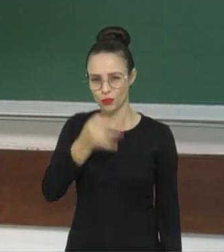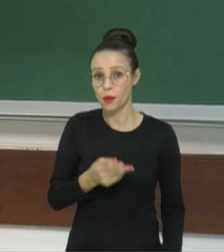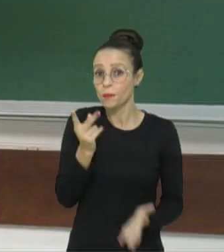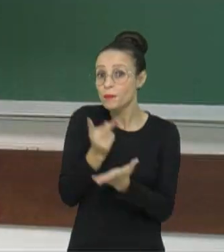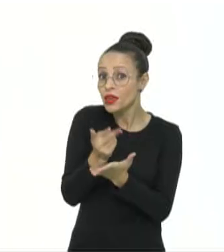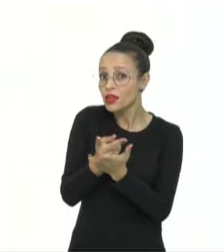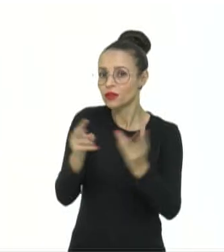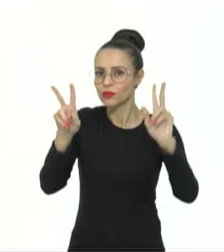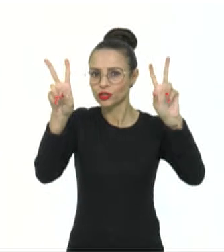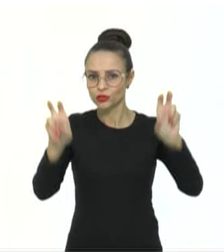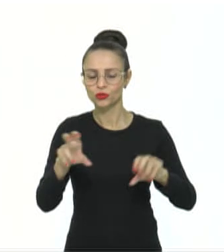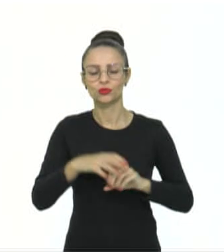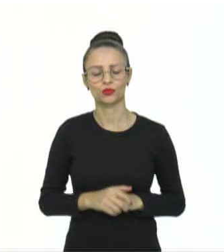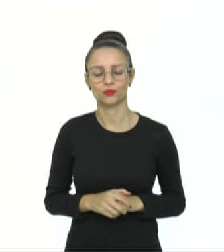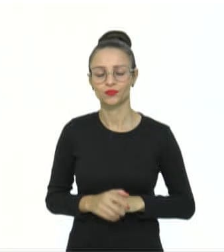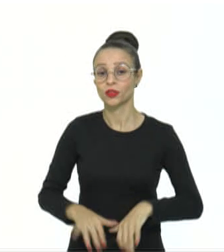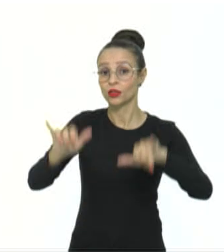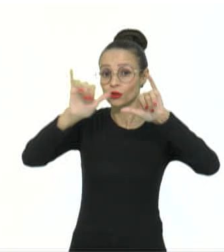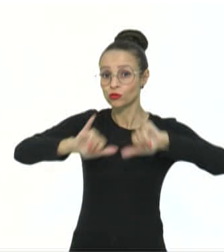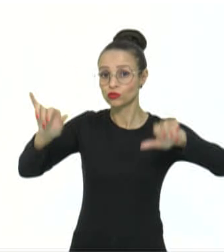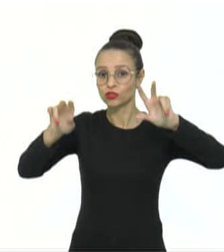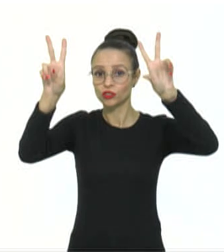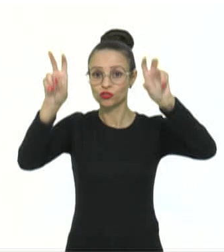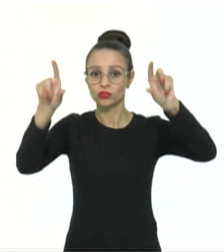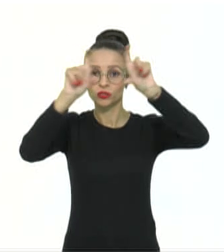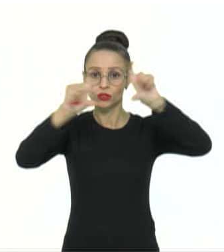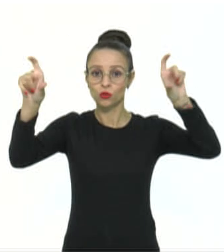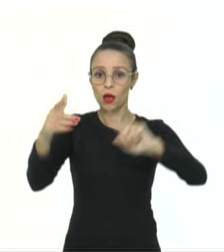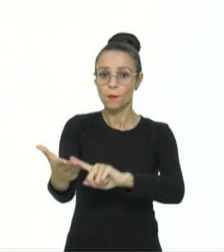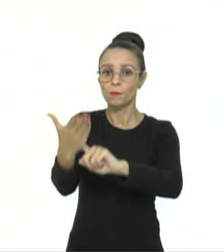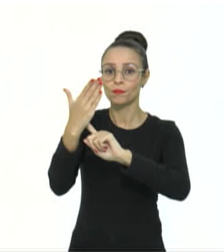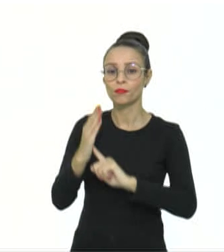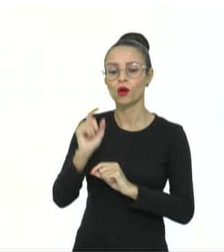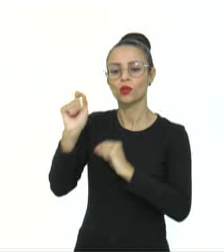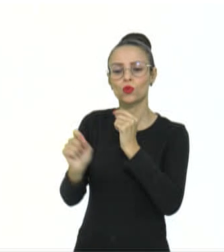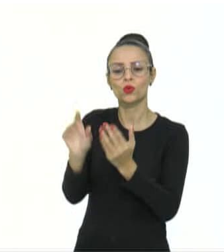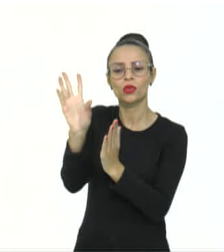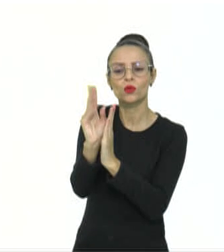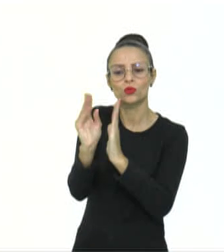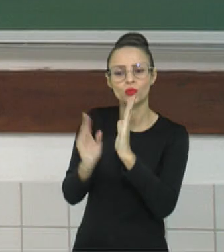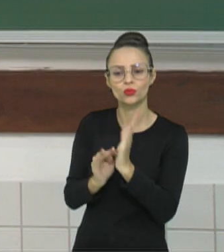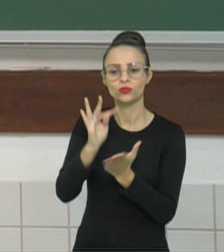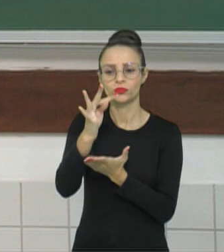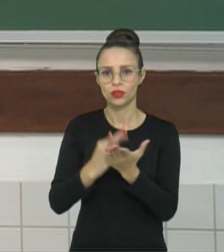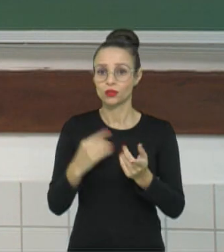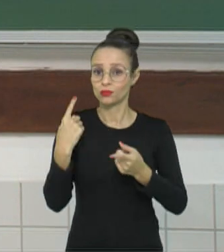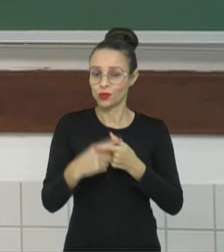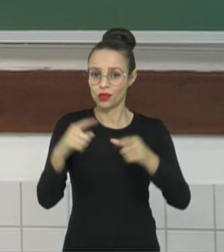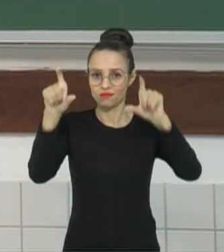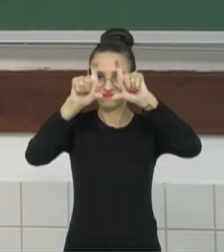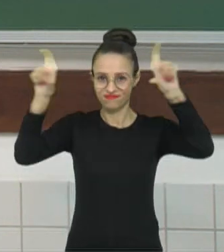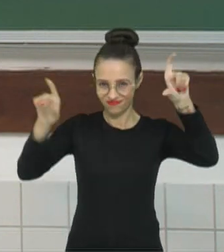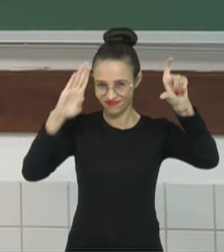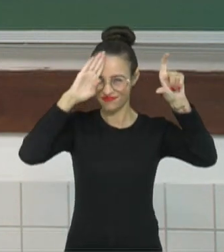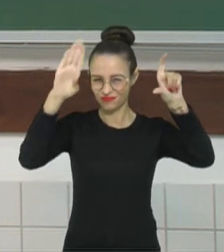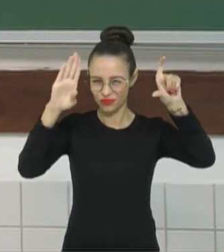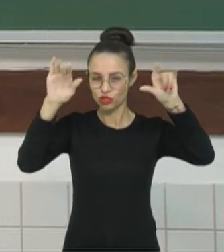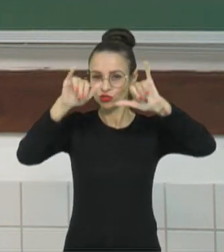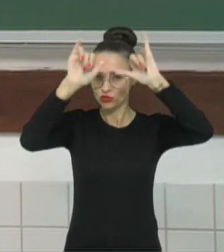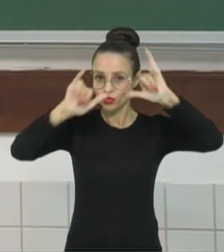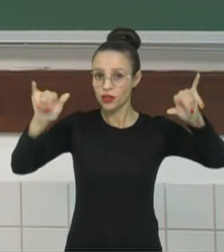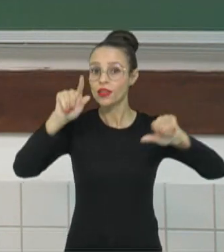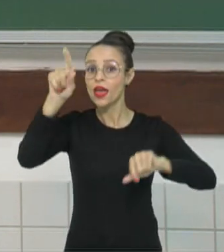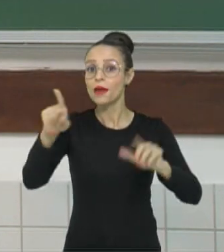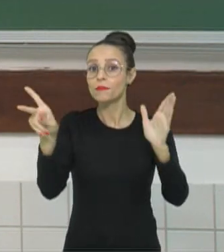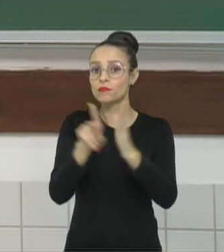assunto. Os títulos de notícias podem nos dar indícios do conteúdo do texto. Por quê? Porque a manchete ela é feita para chamar